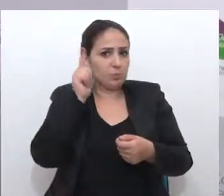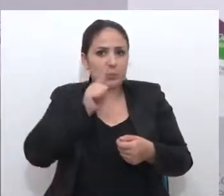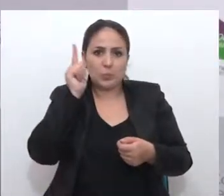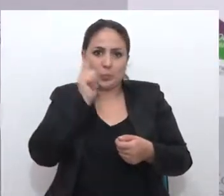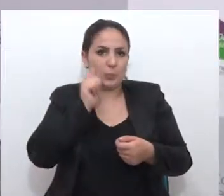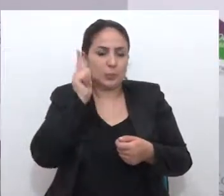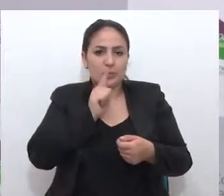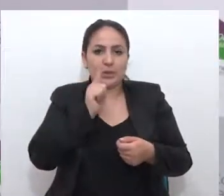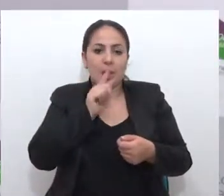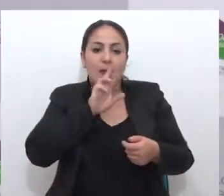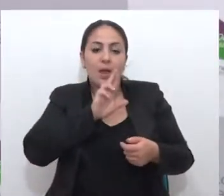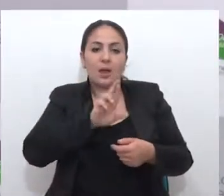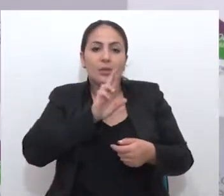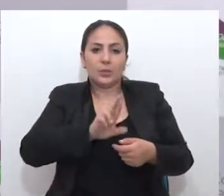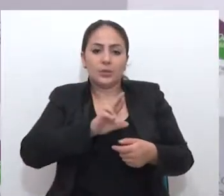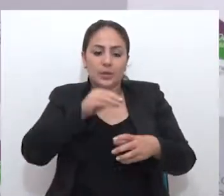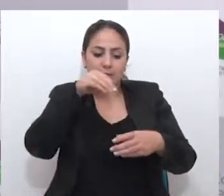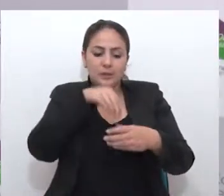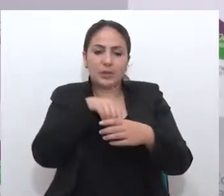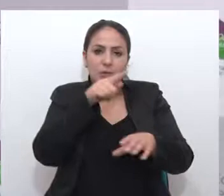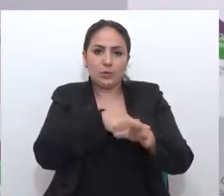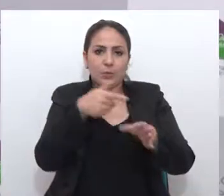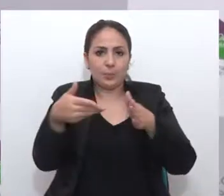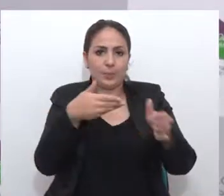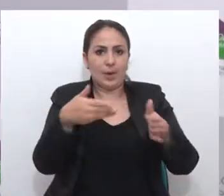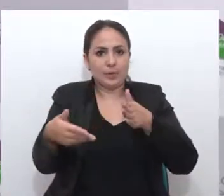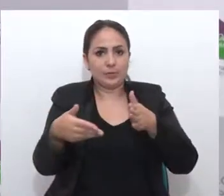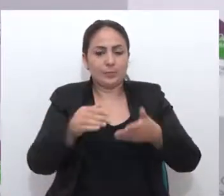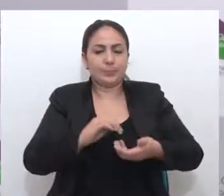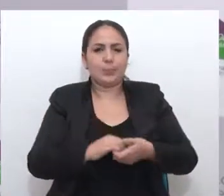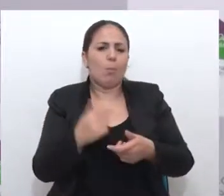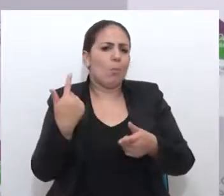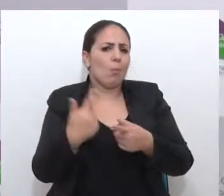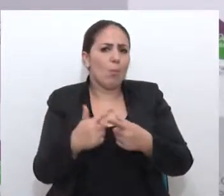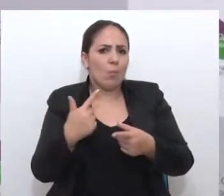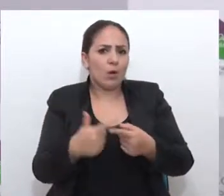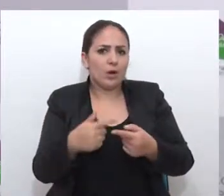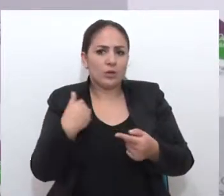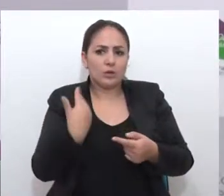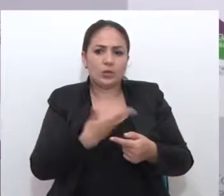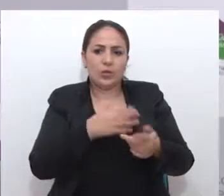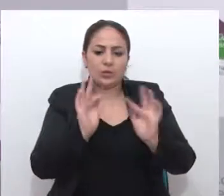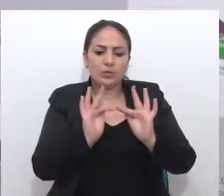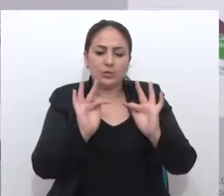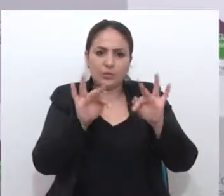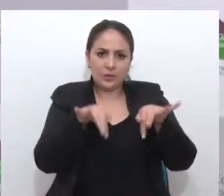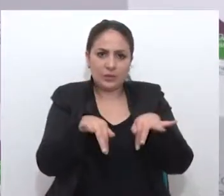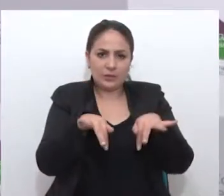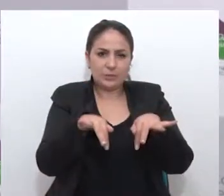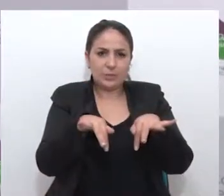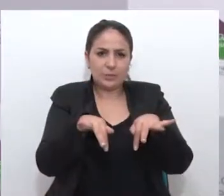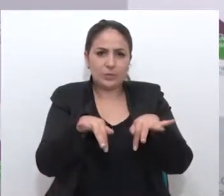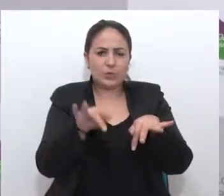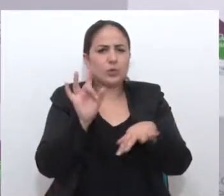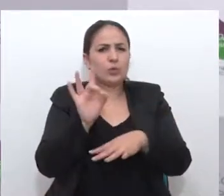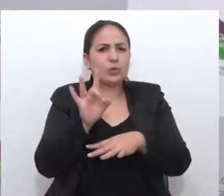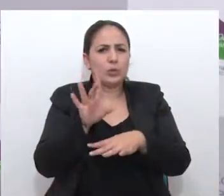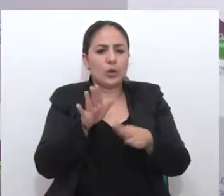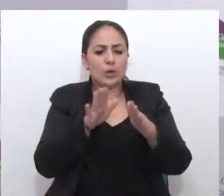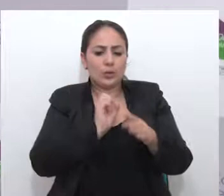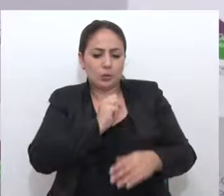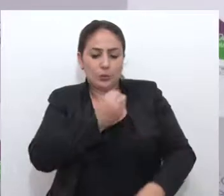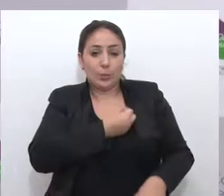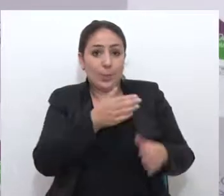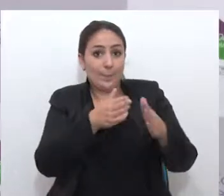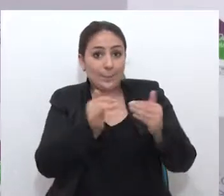Municipal não consegue responder dentro daquele prazo mínimo. Por que disso? Nós temos encerrado,